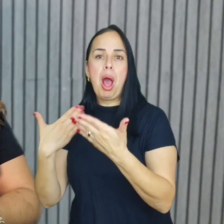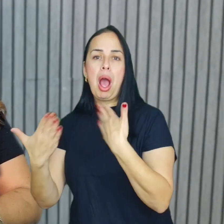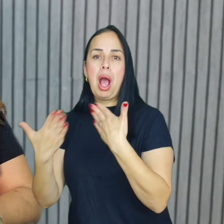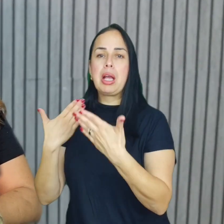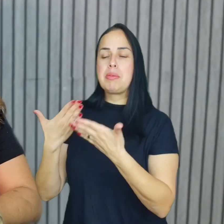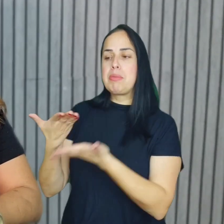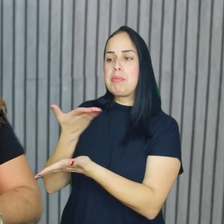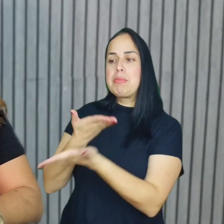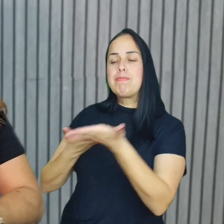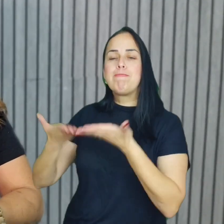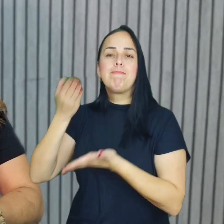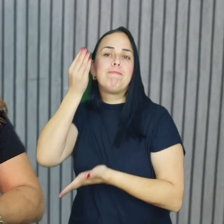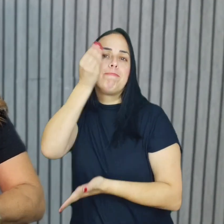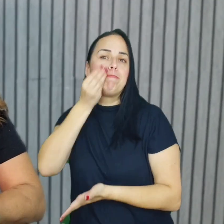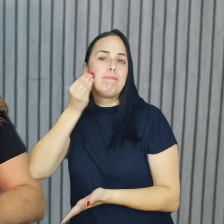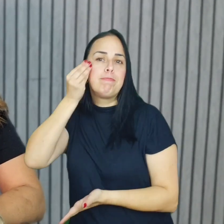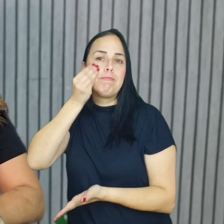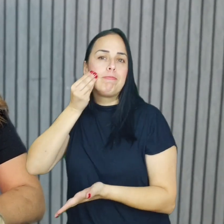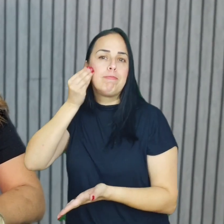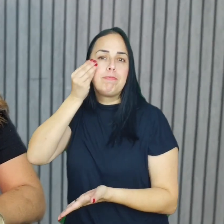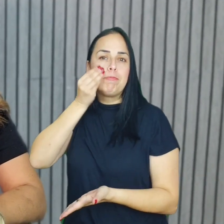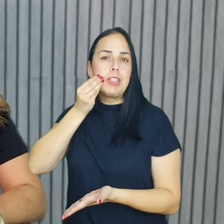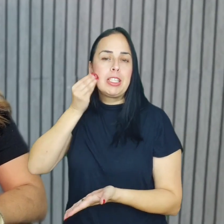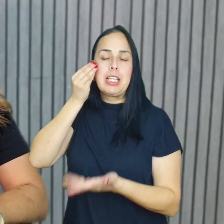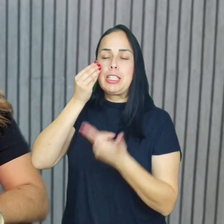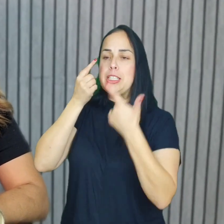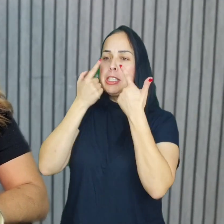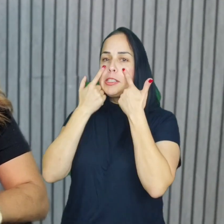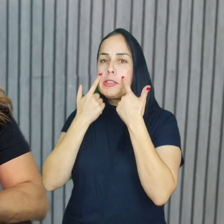gente conversa, e a gente troca nossas